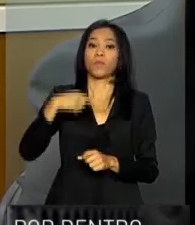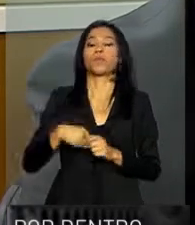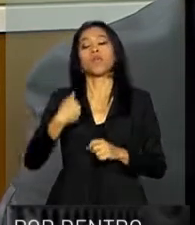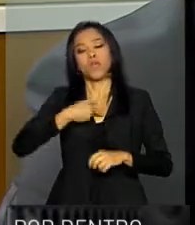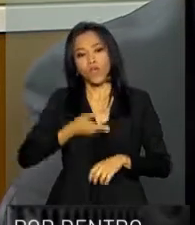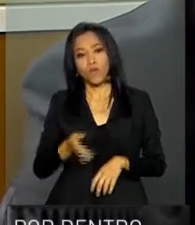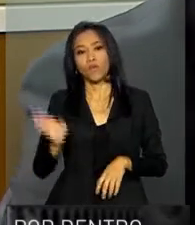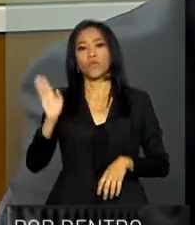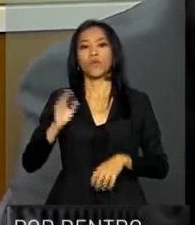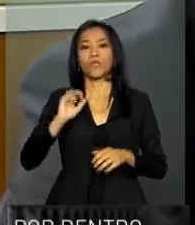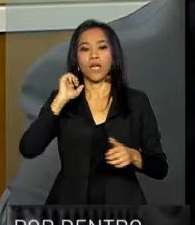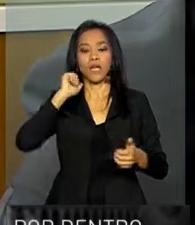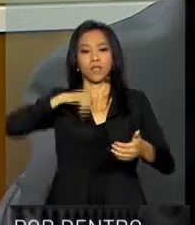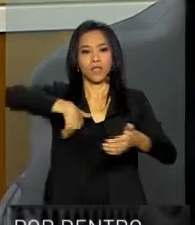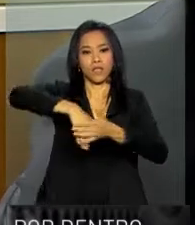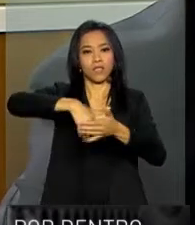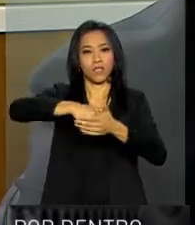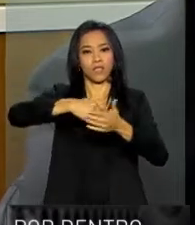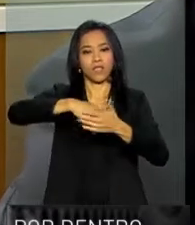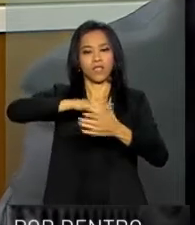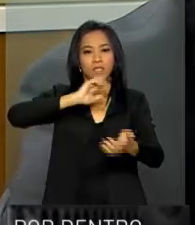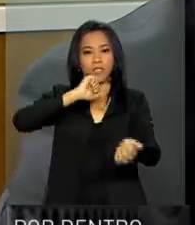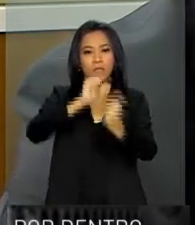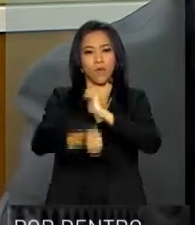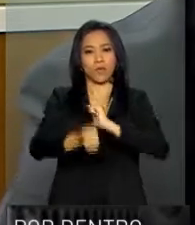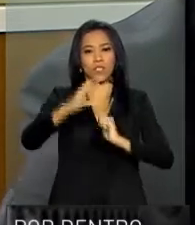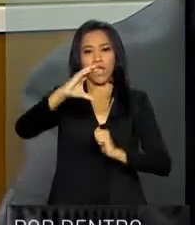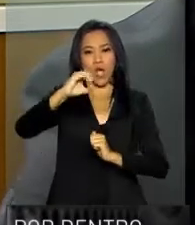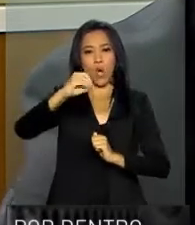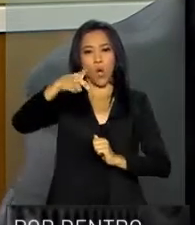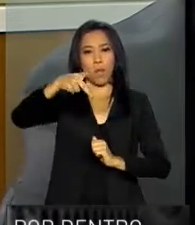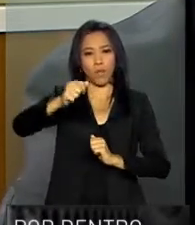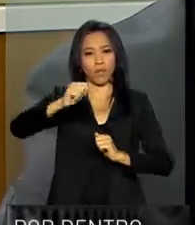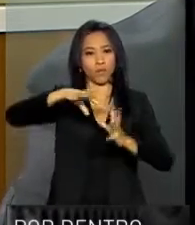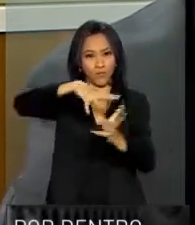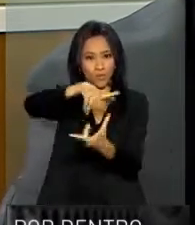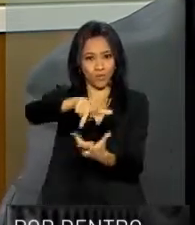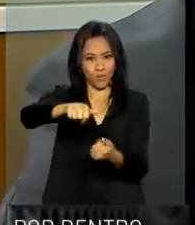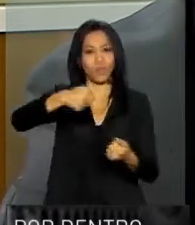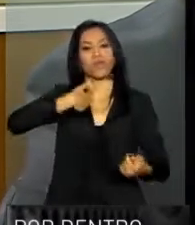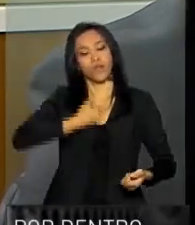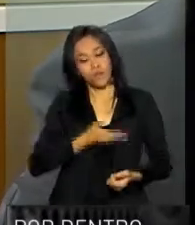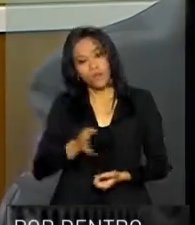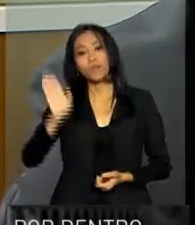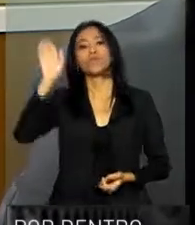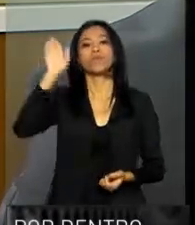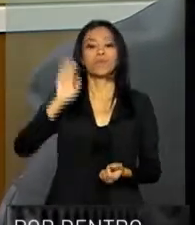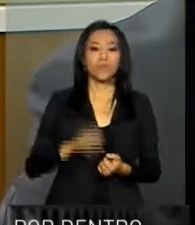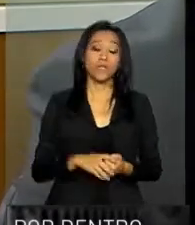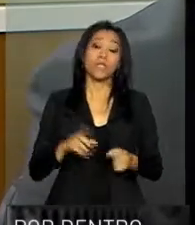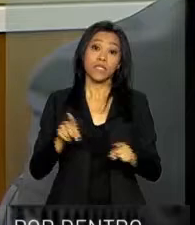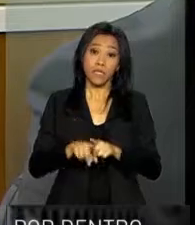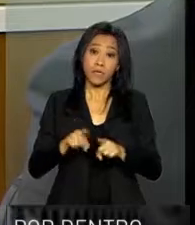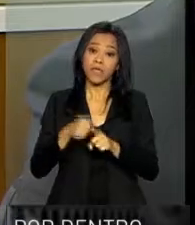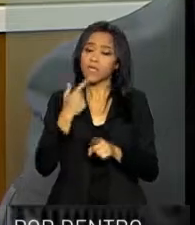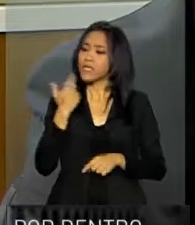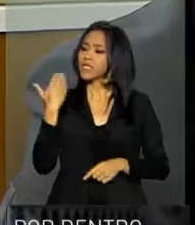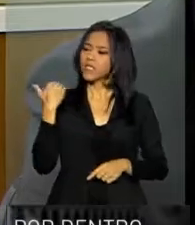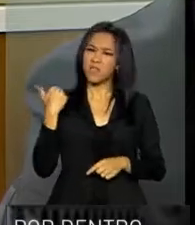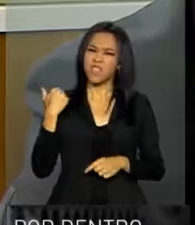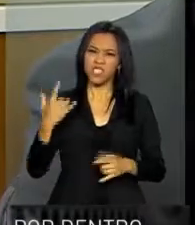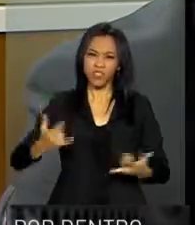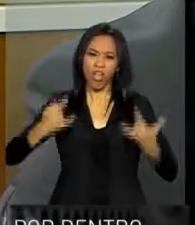fiquei lá e recebendo o trade internacional e no rock in rio recentemente e durante